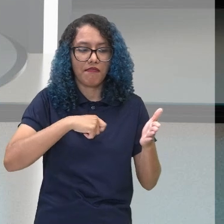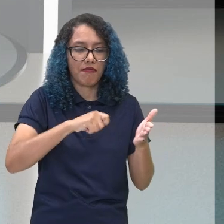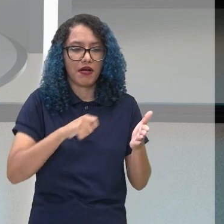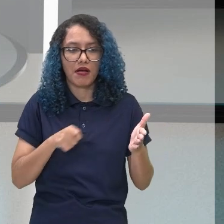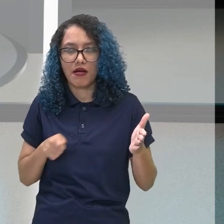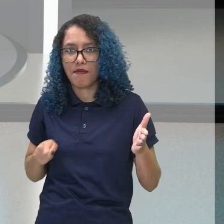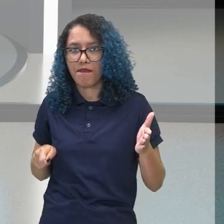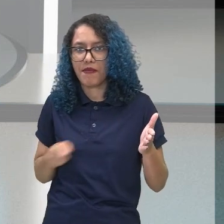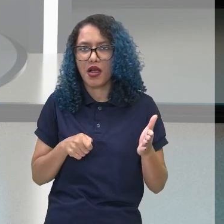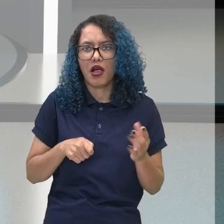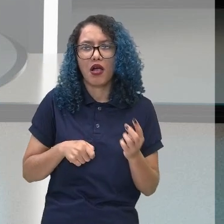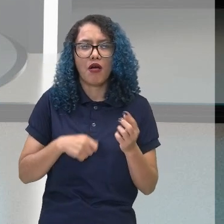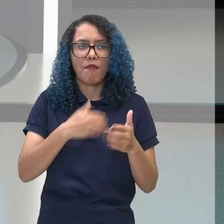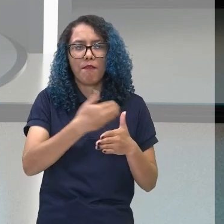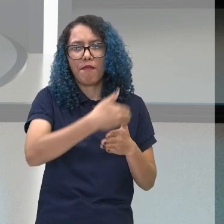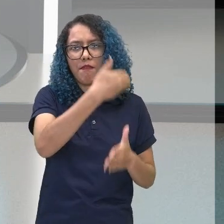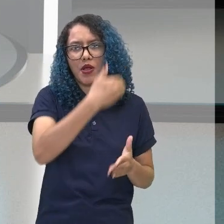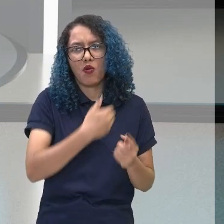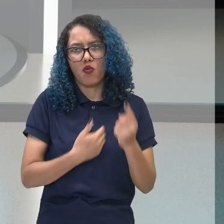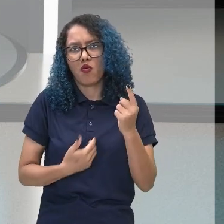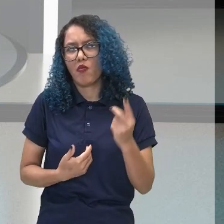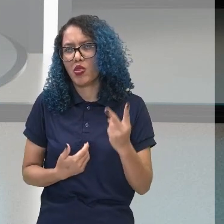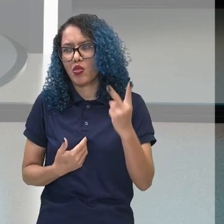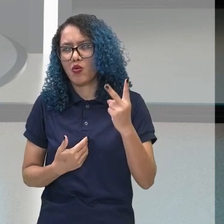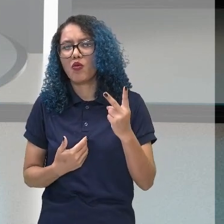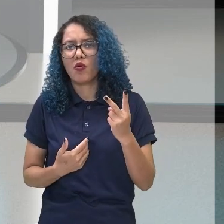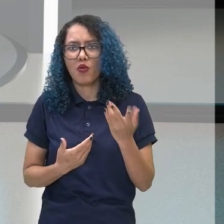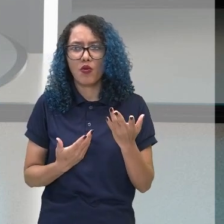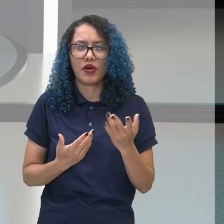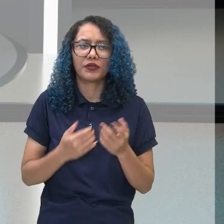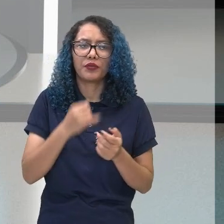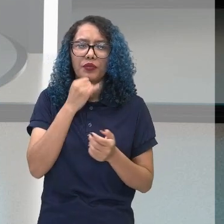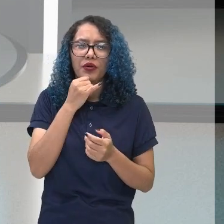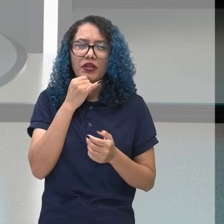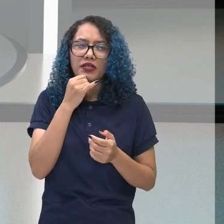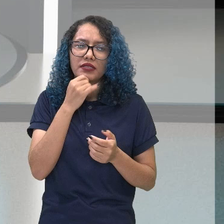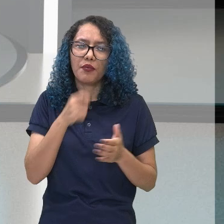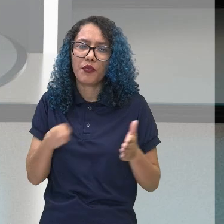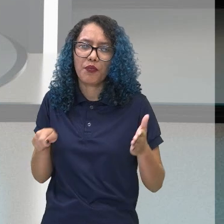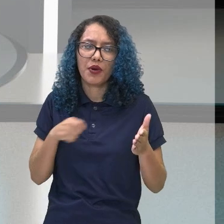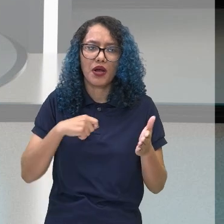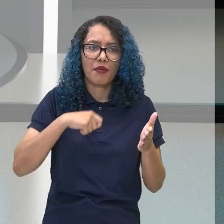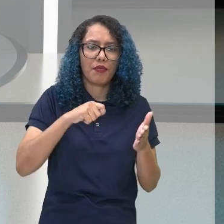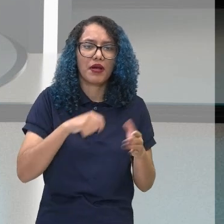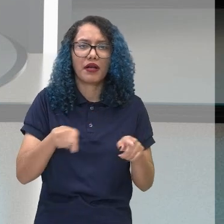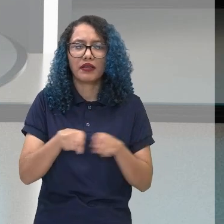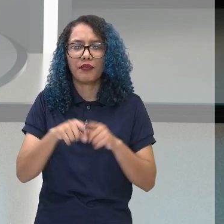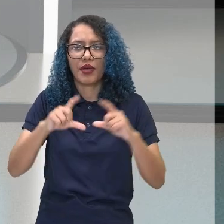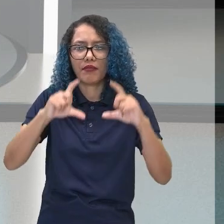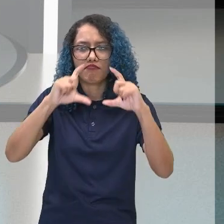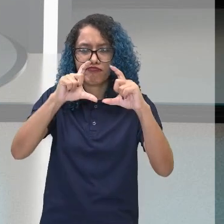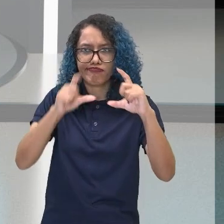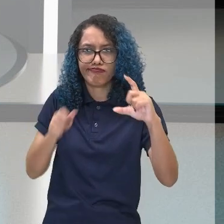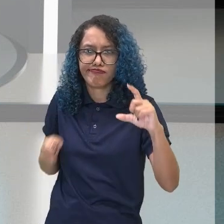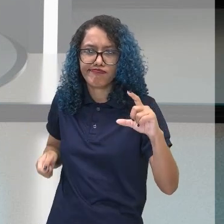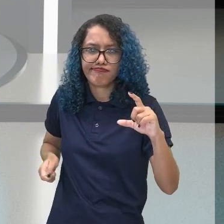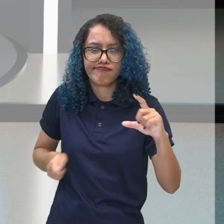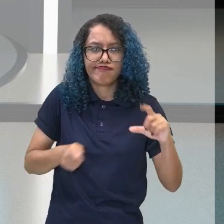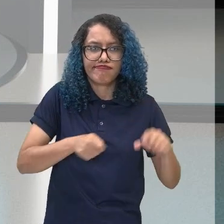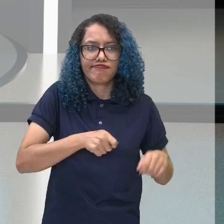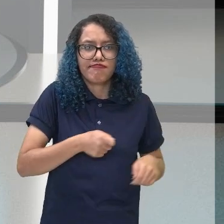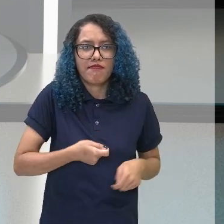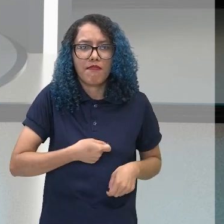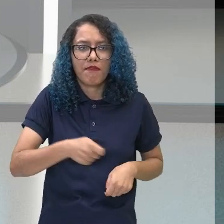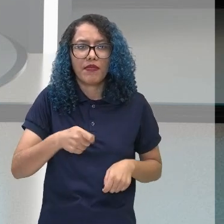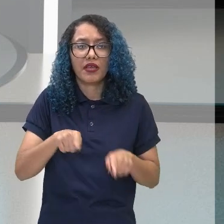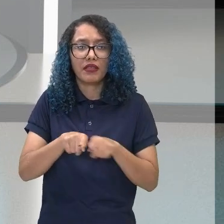paredes, sendo os mais conhecidos aí as modalidades o squash, o racquetball e a pelota basca. Os jogadores eles tentam impedir